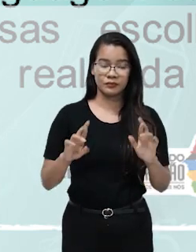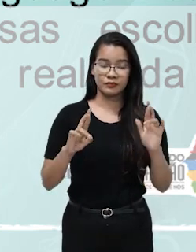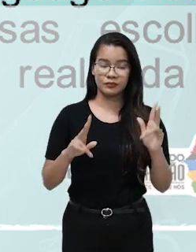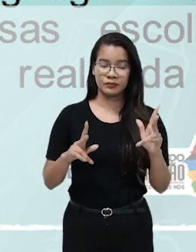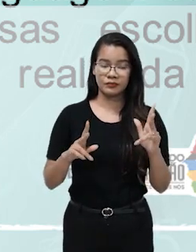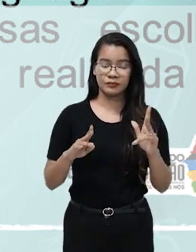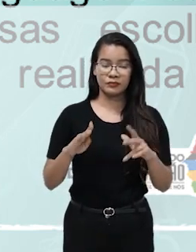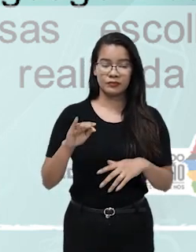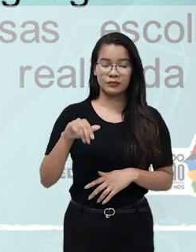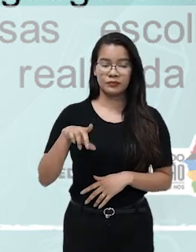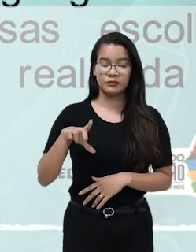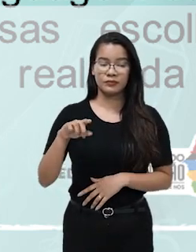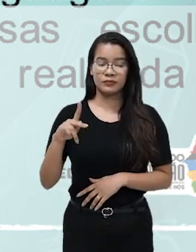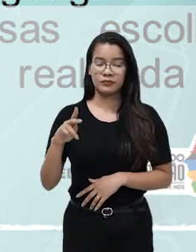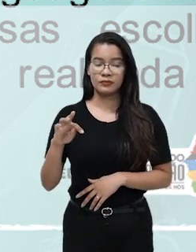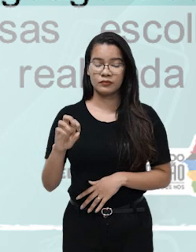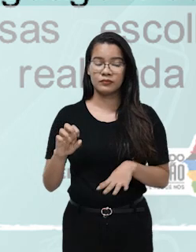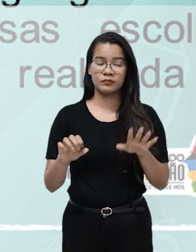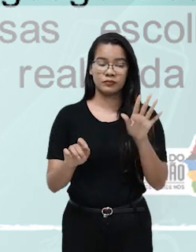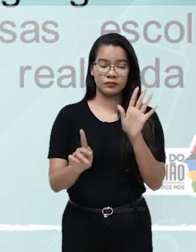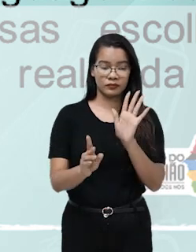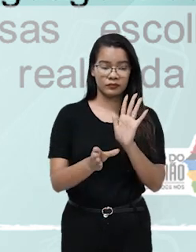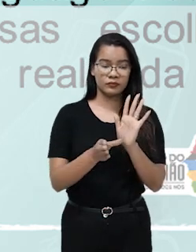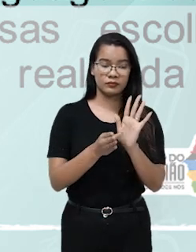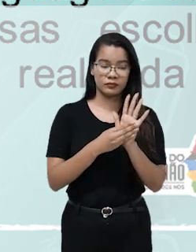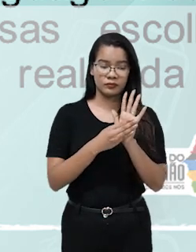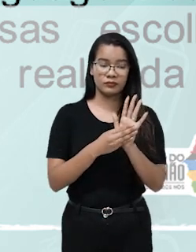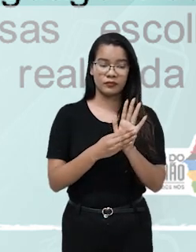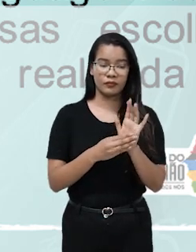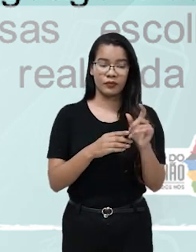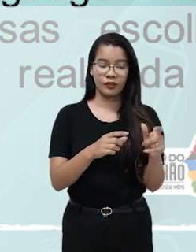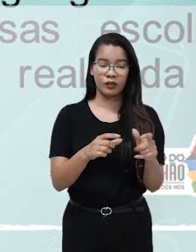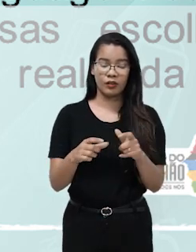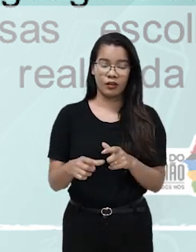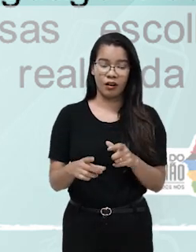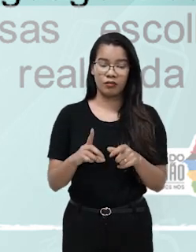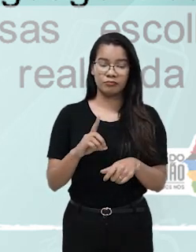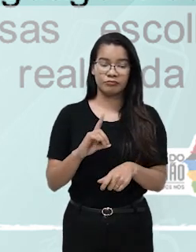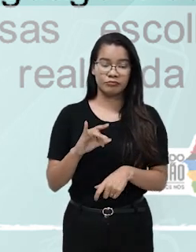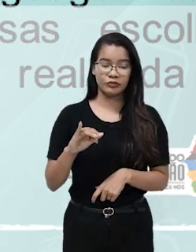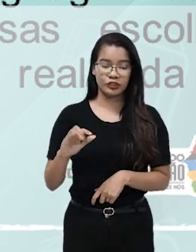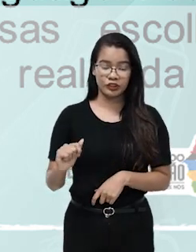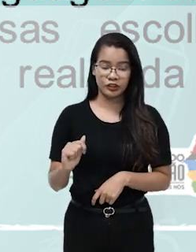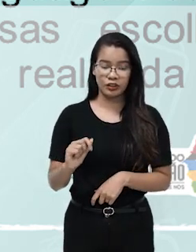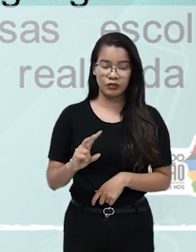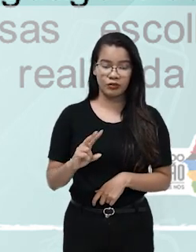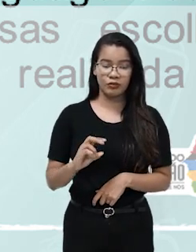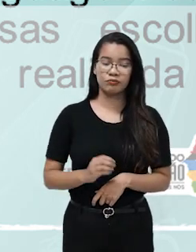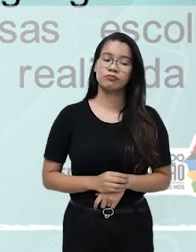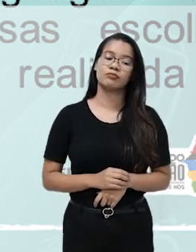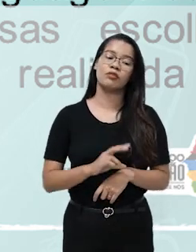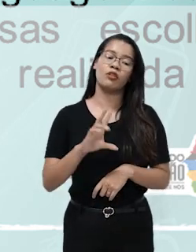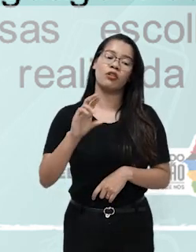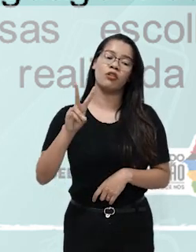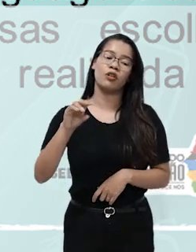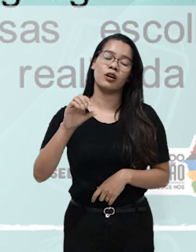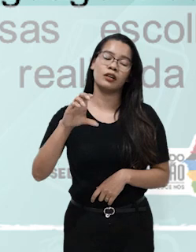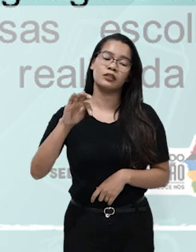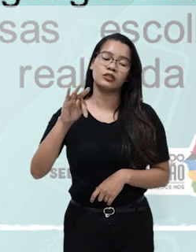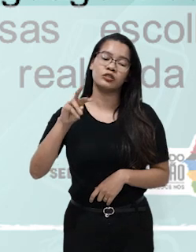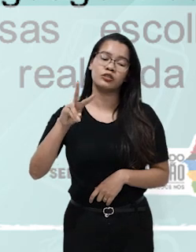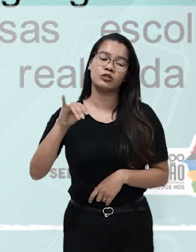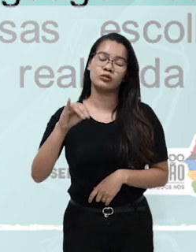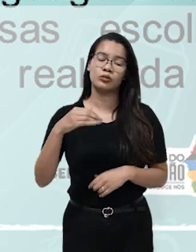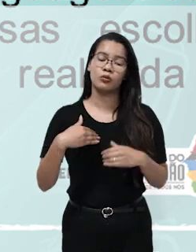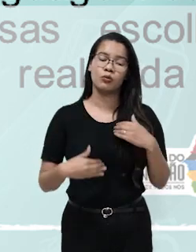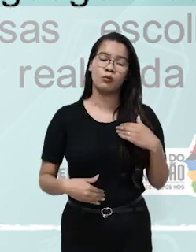a carta possui local, data, um vocativo, corpo do texto, despedidas e assinatura. Isso é uma